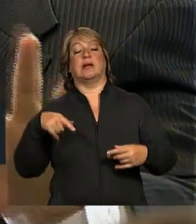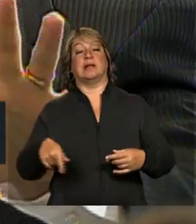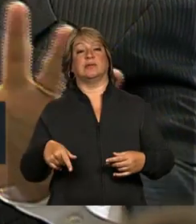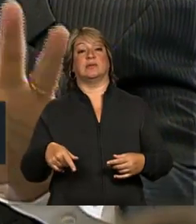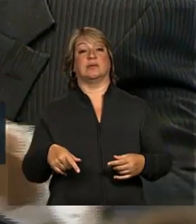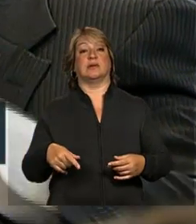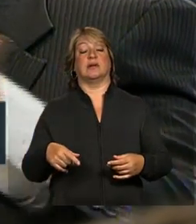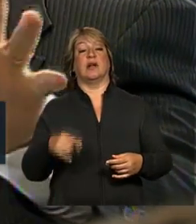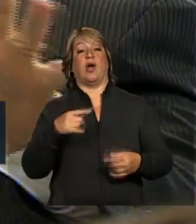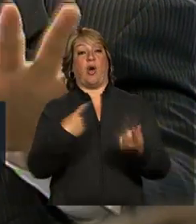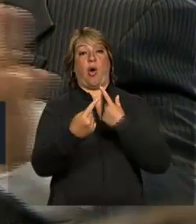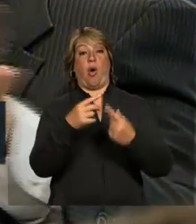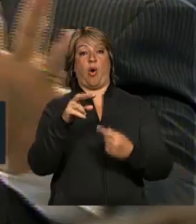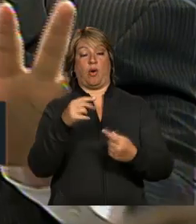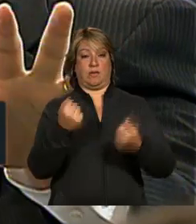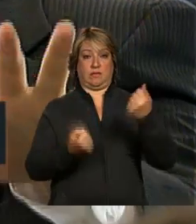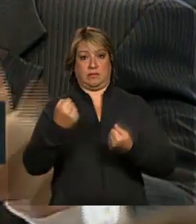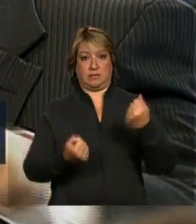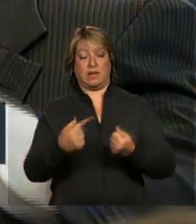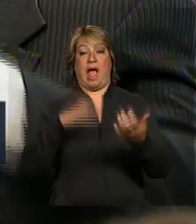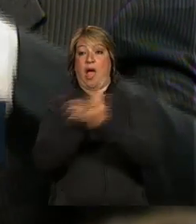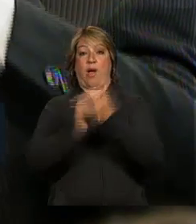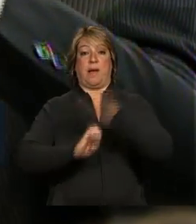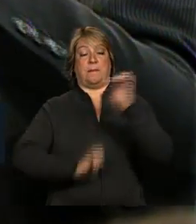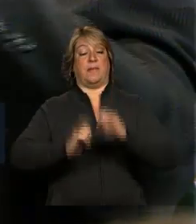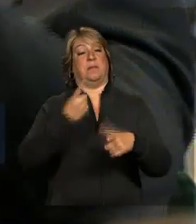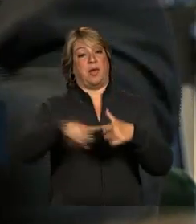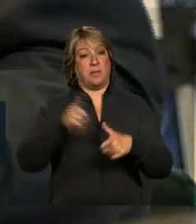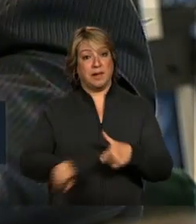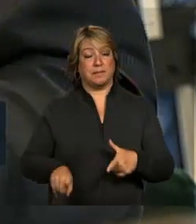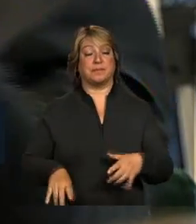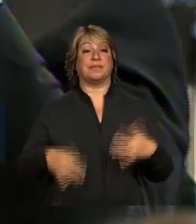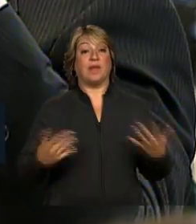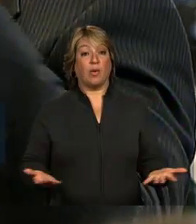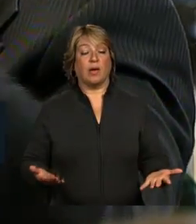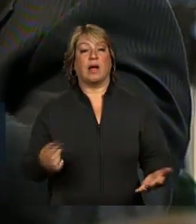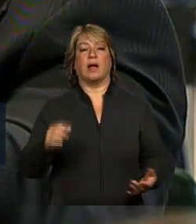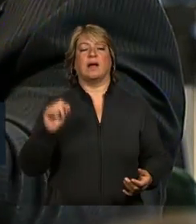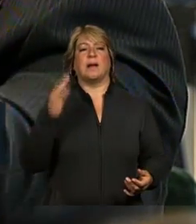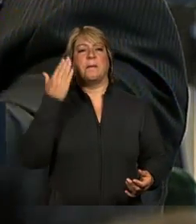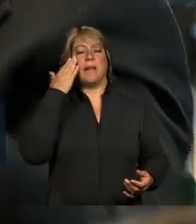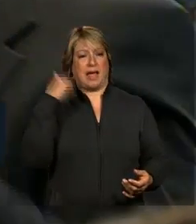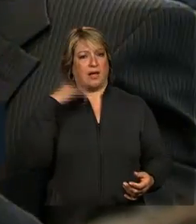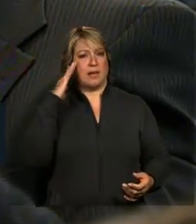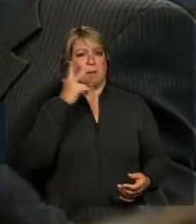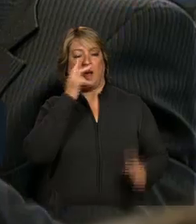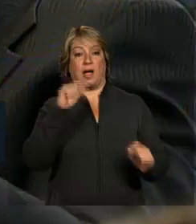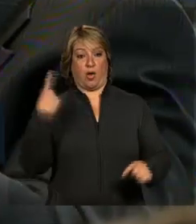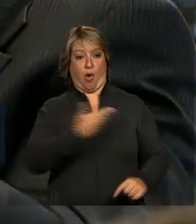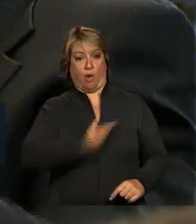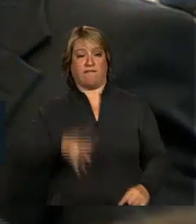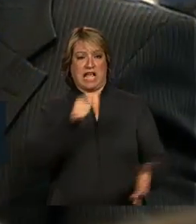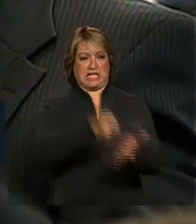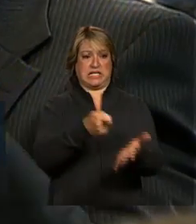lado das rodovias com empresas com alguns problemas e Pelo que eu entendi eh O governo vai exigir que os